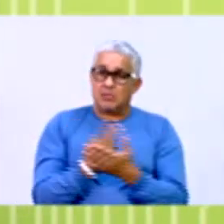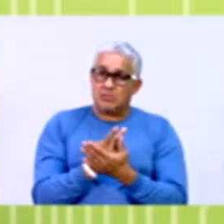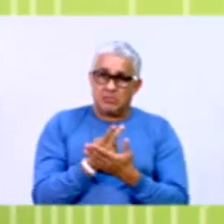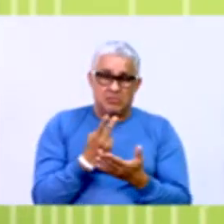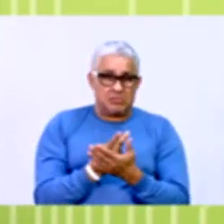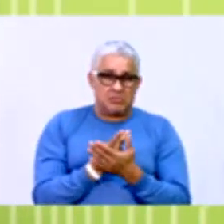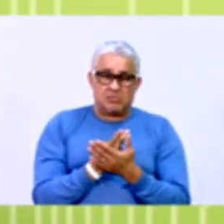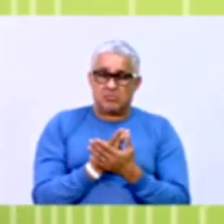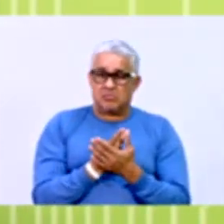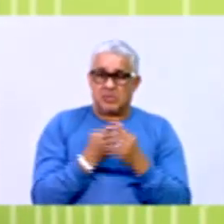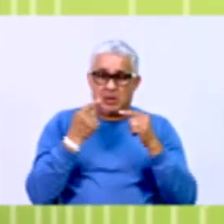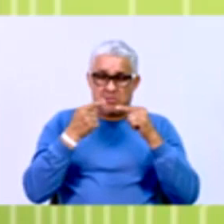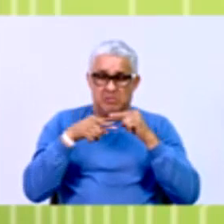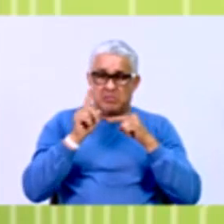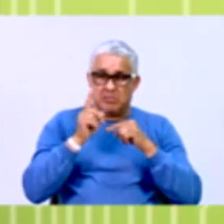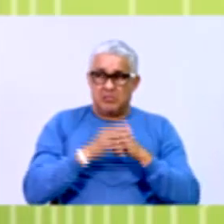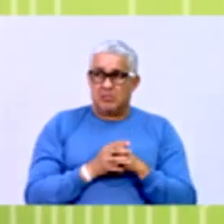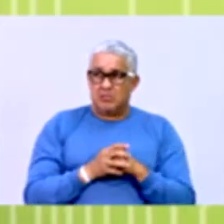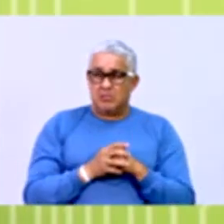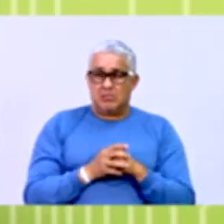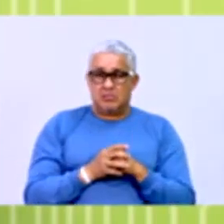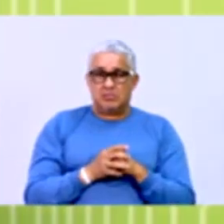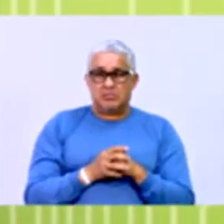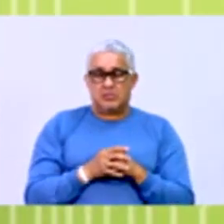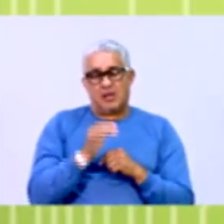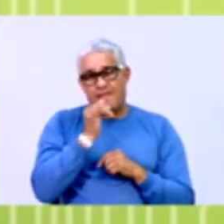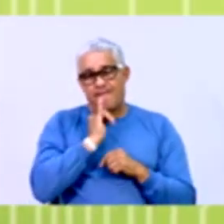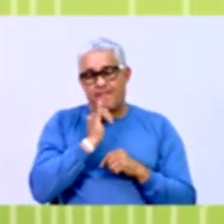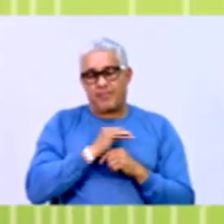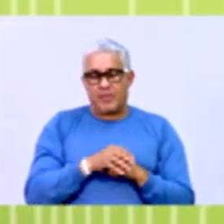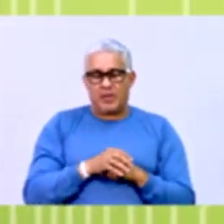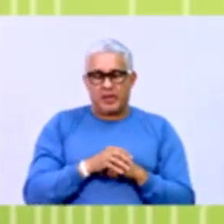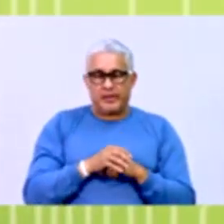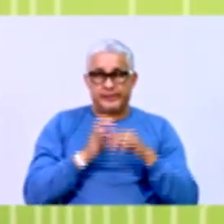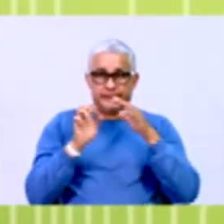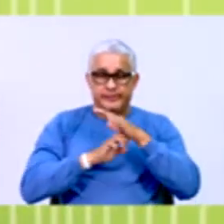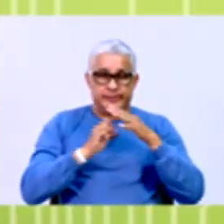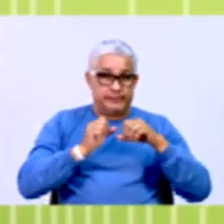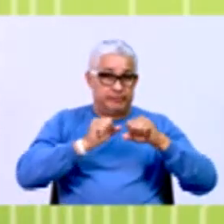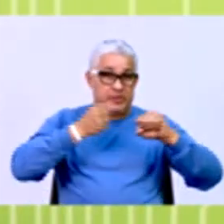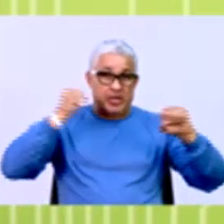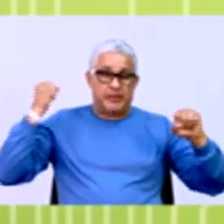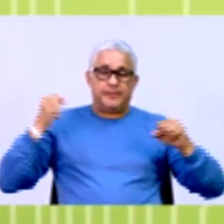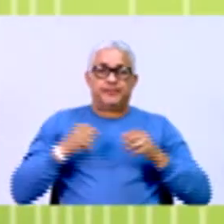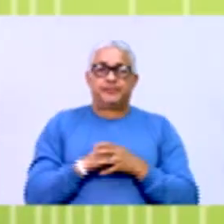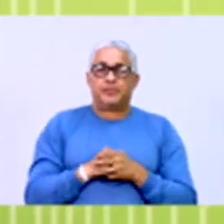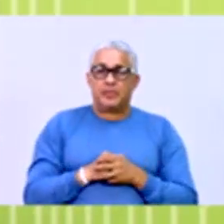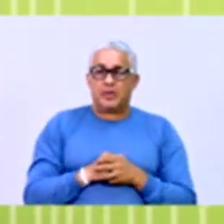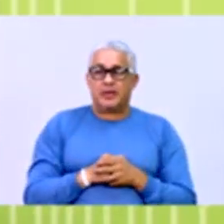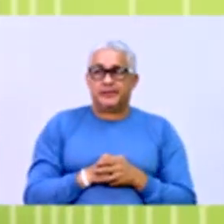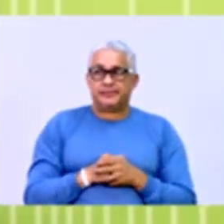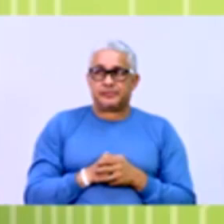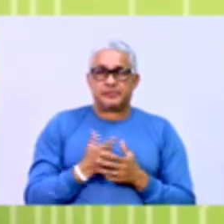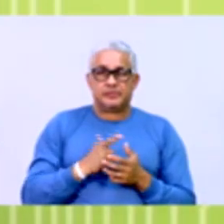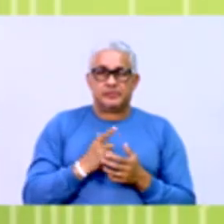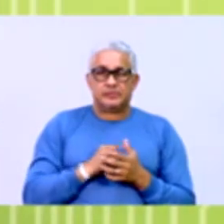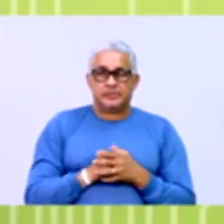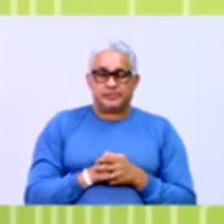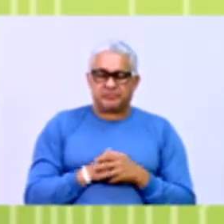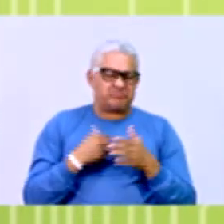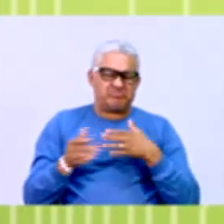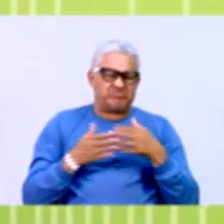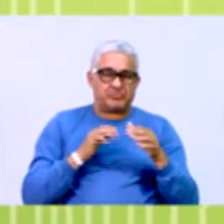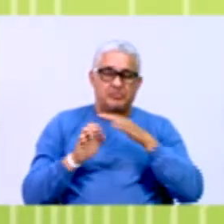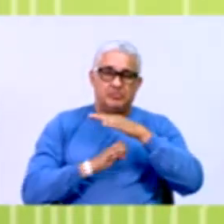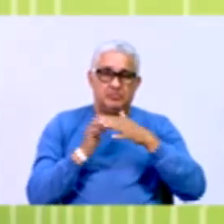que não condiz. Vamos autorizar, pois vamos supor uma grande empresa. E essa grande empresa, ela tem uma empresa qualquer,